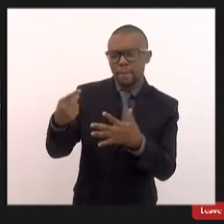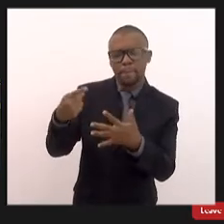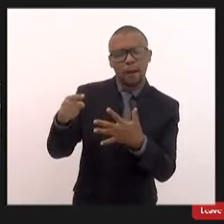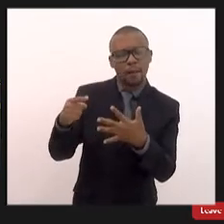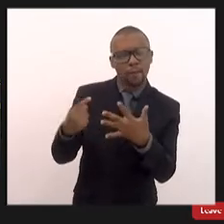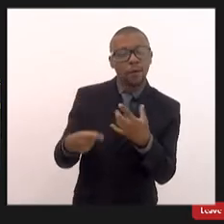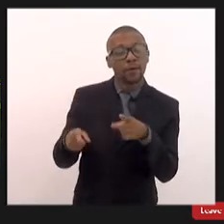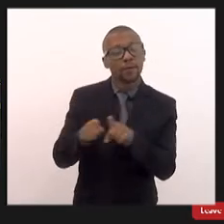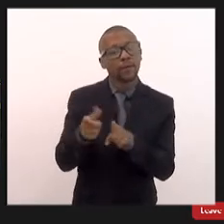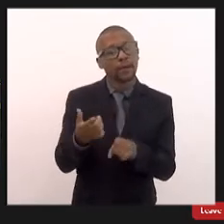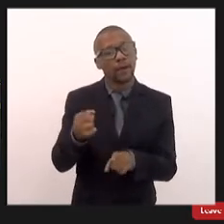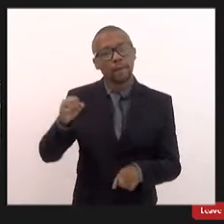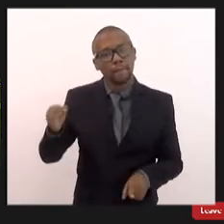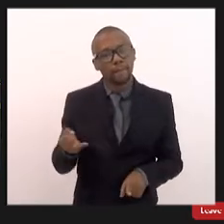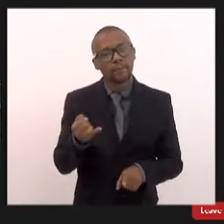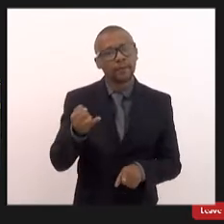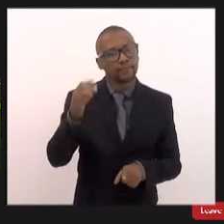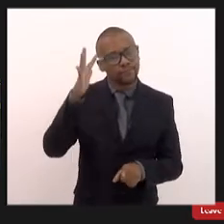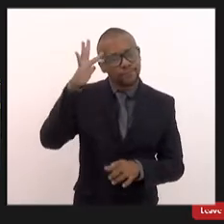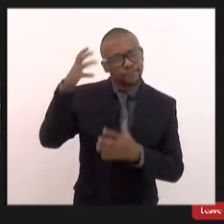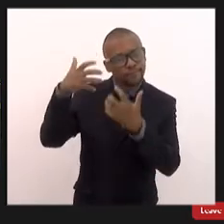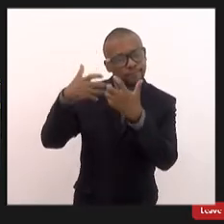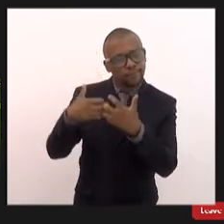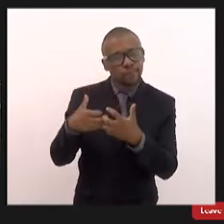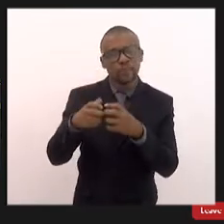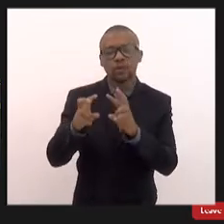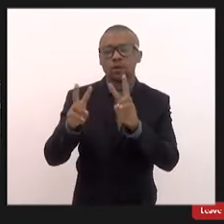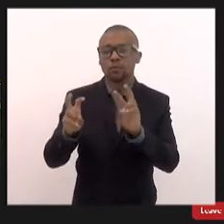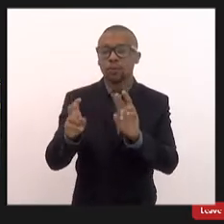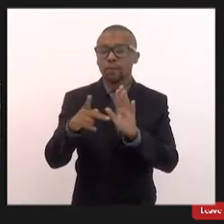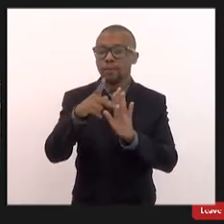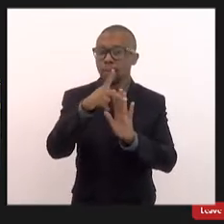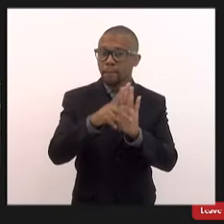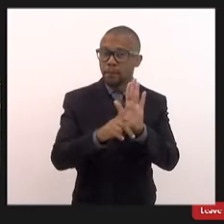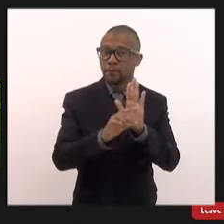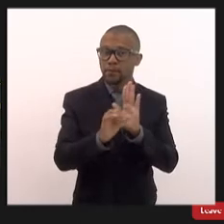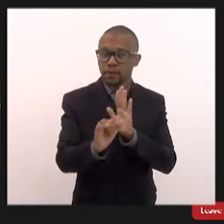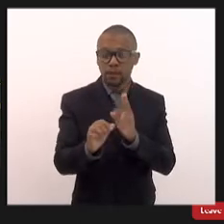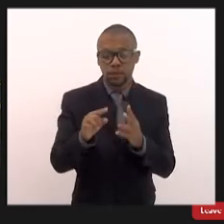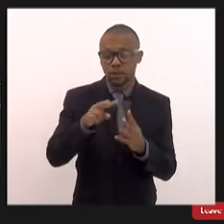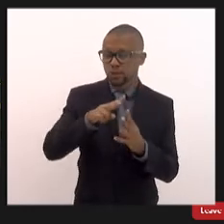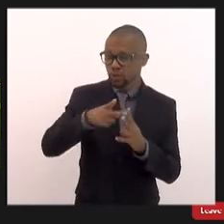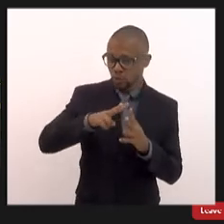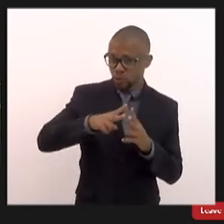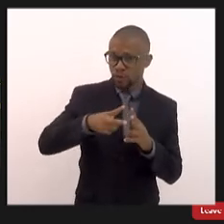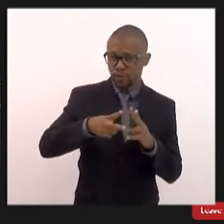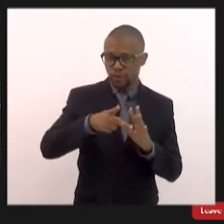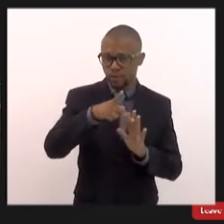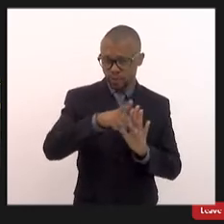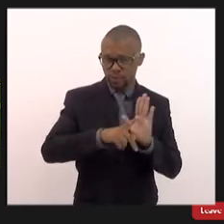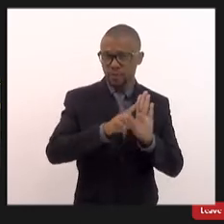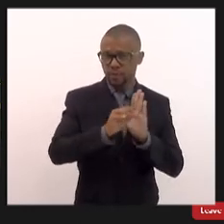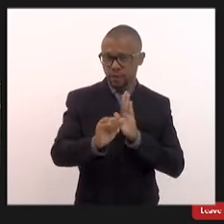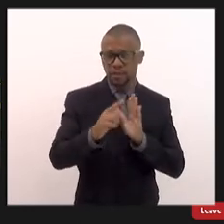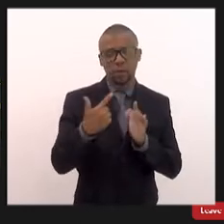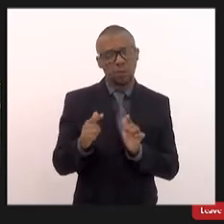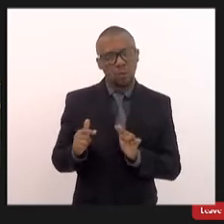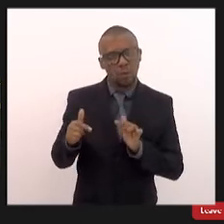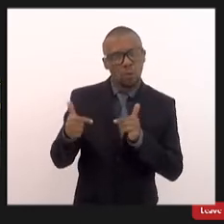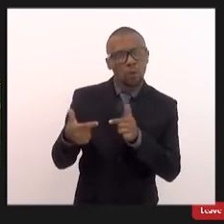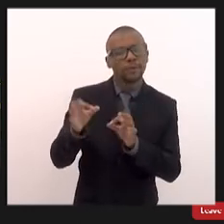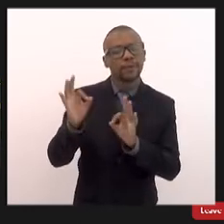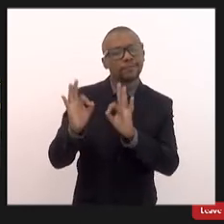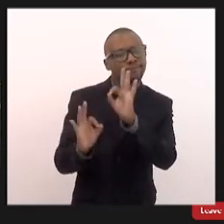nossa reflexão dois projetos, né, que eu participei ativamente, né, da relatoria, da redação, do